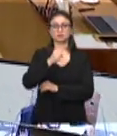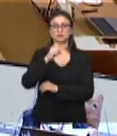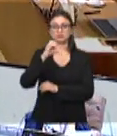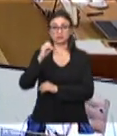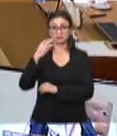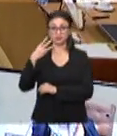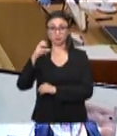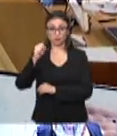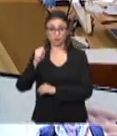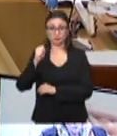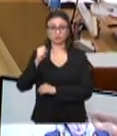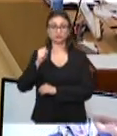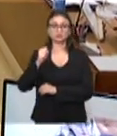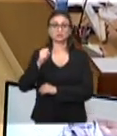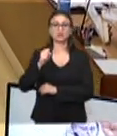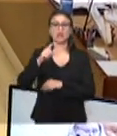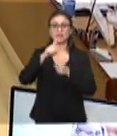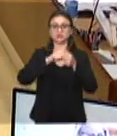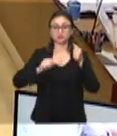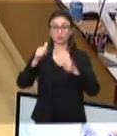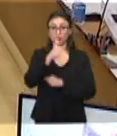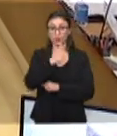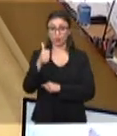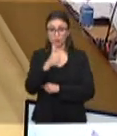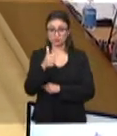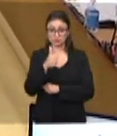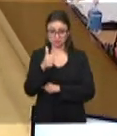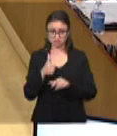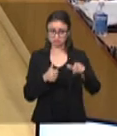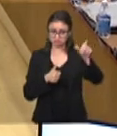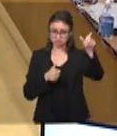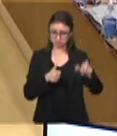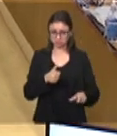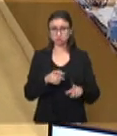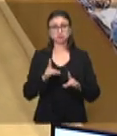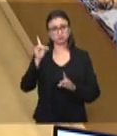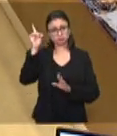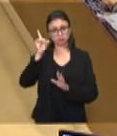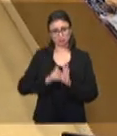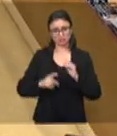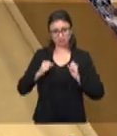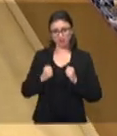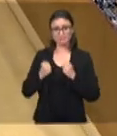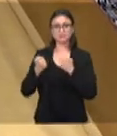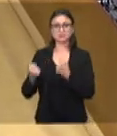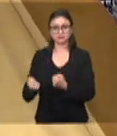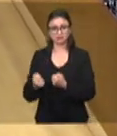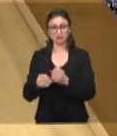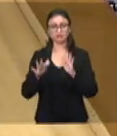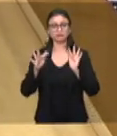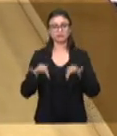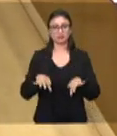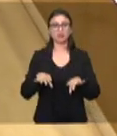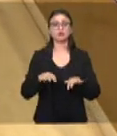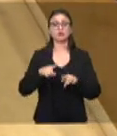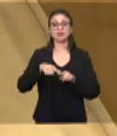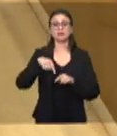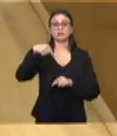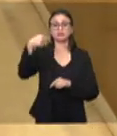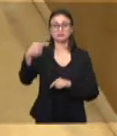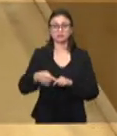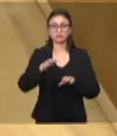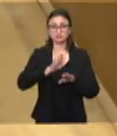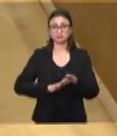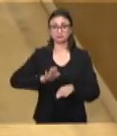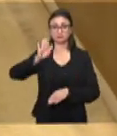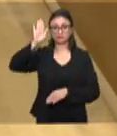de 90, artigo 11, os réus têm o direito de apresentar suas alegações finais após a